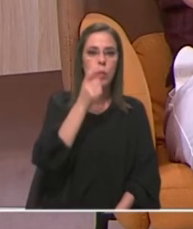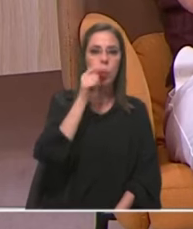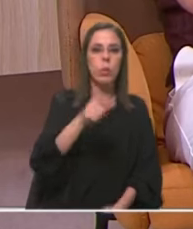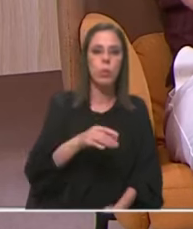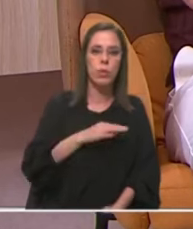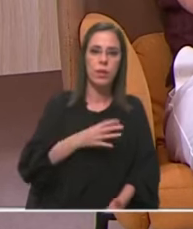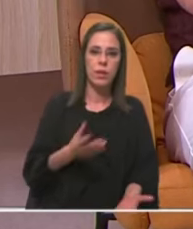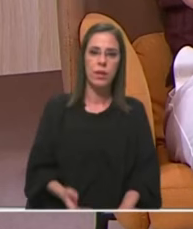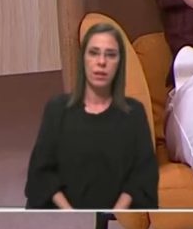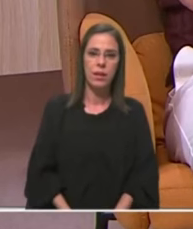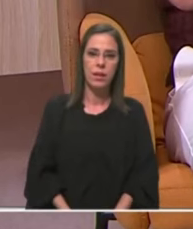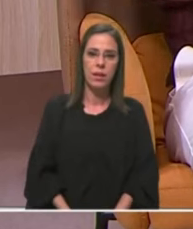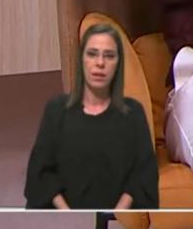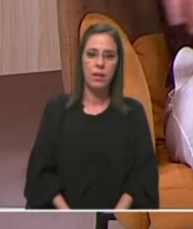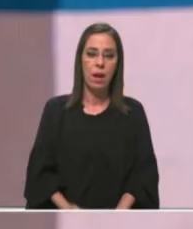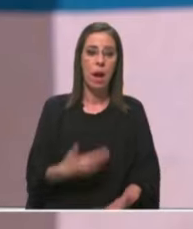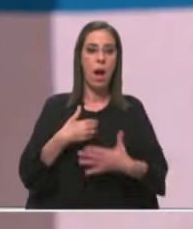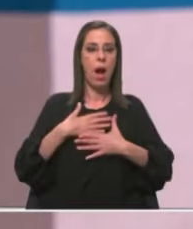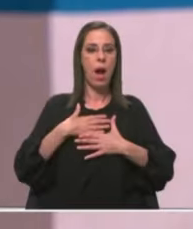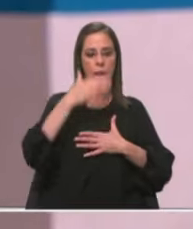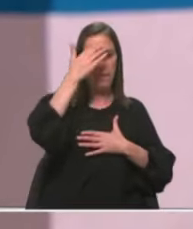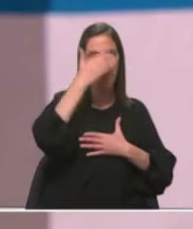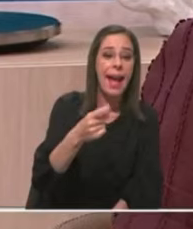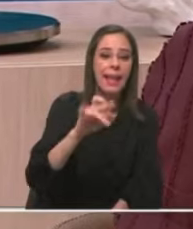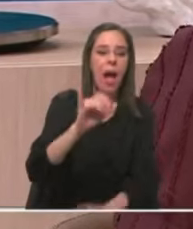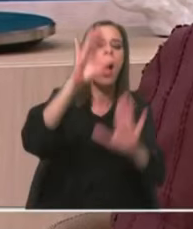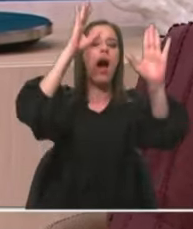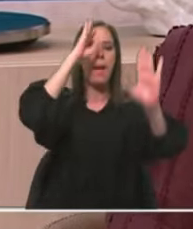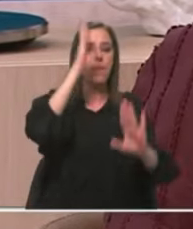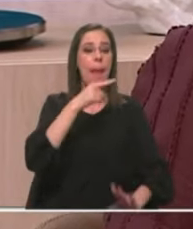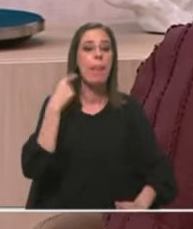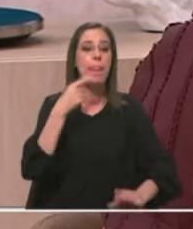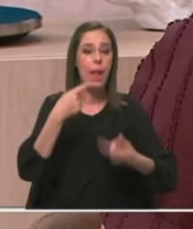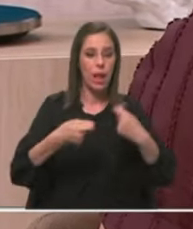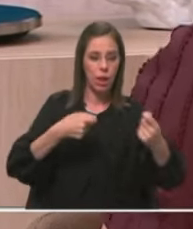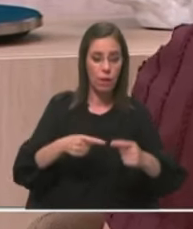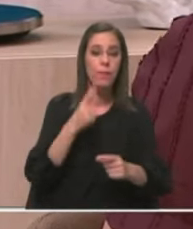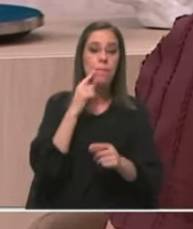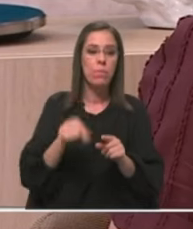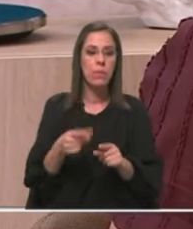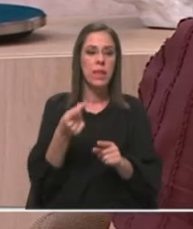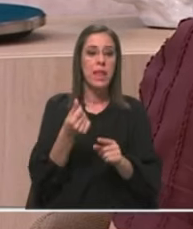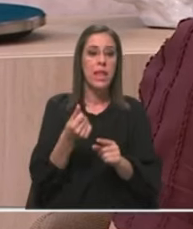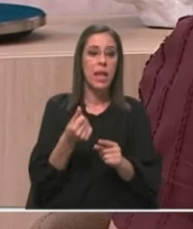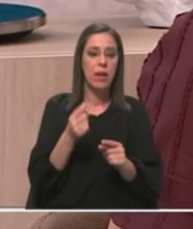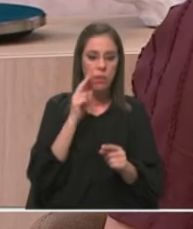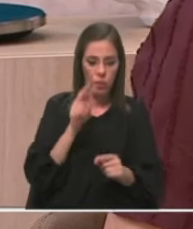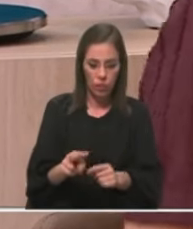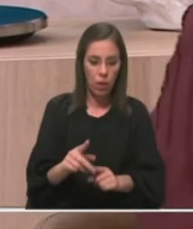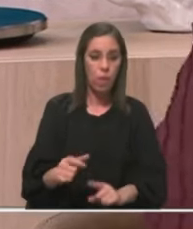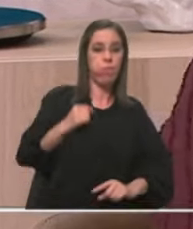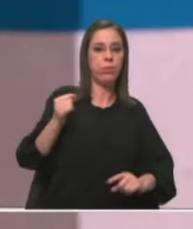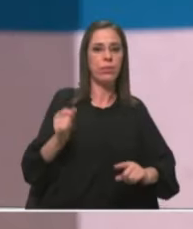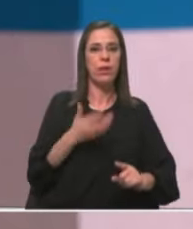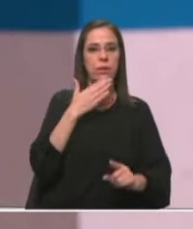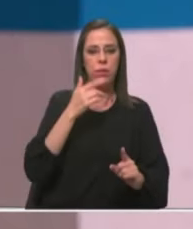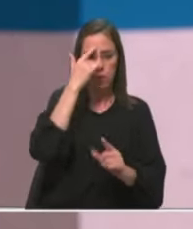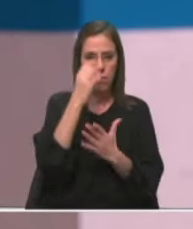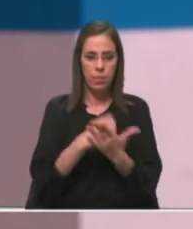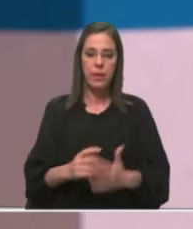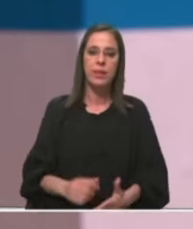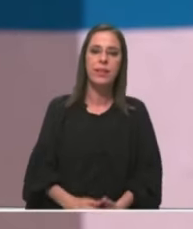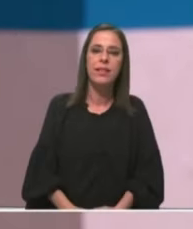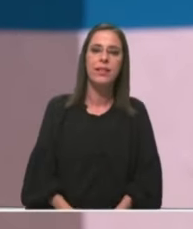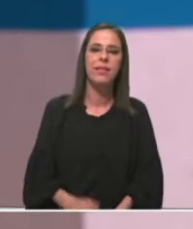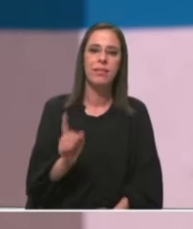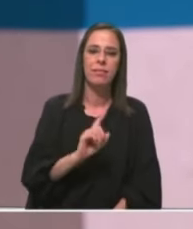do senhor? Disse, ai meu Deus. Portanto, quando encontrou o dinheiro nunca hesitou, nunca pensou, ai, isto dava-me tanto jeito? Não.